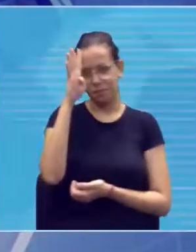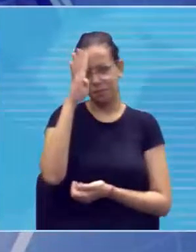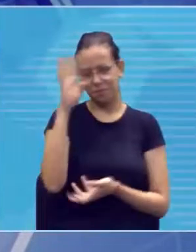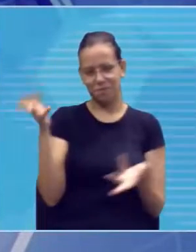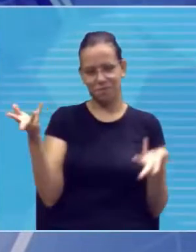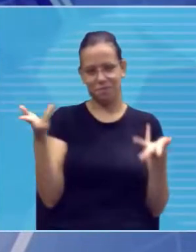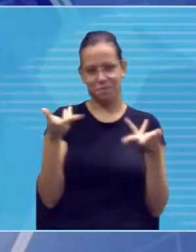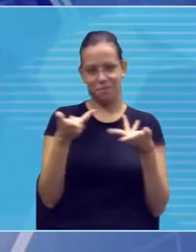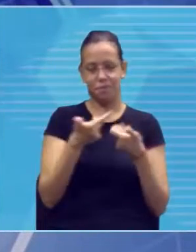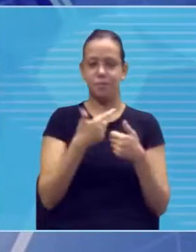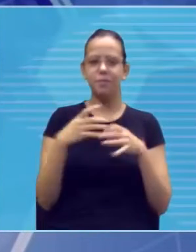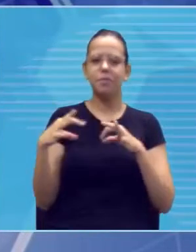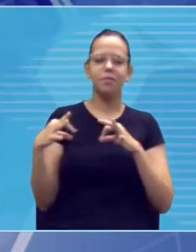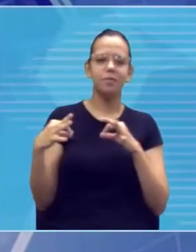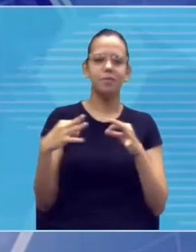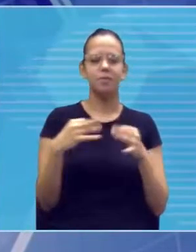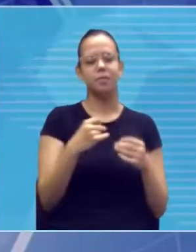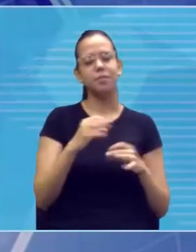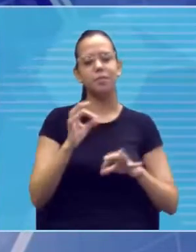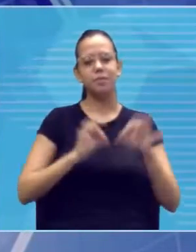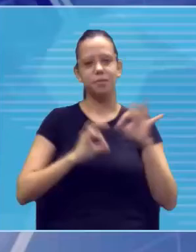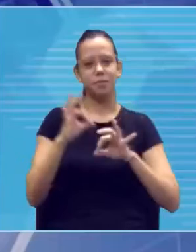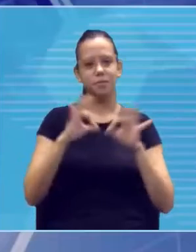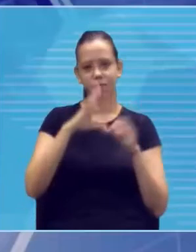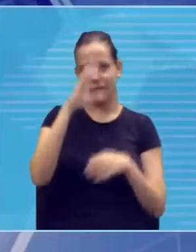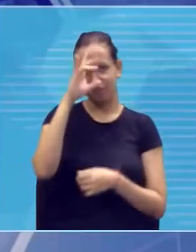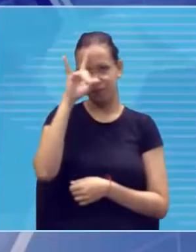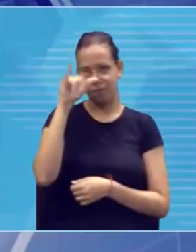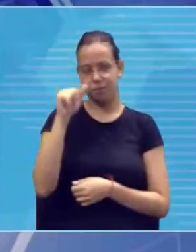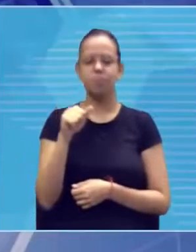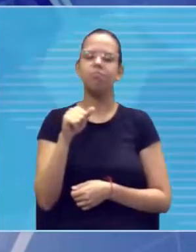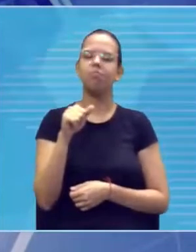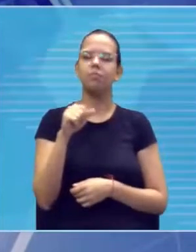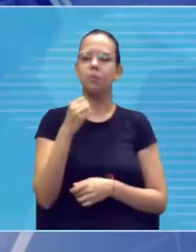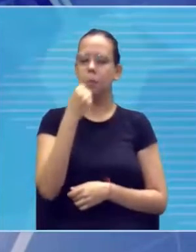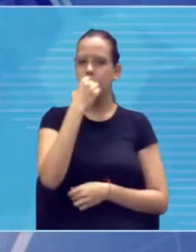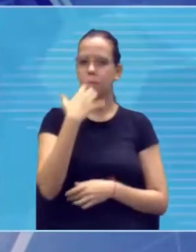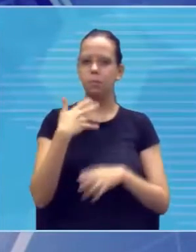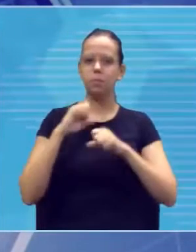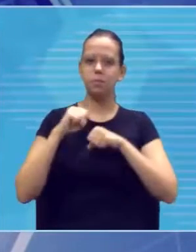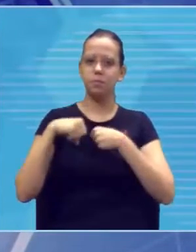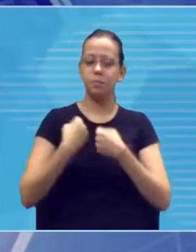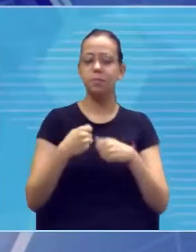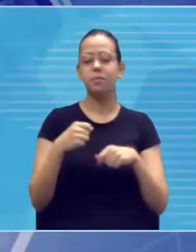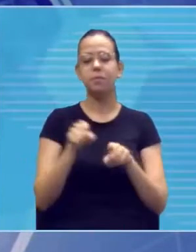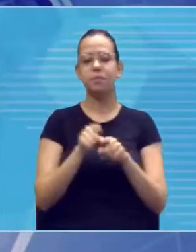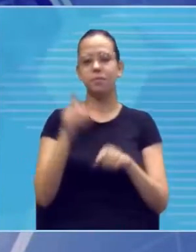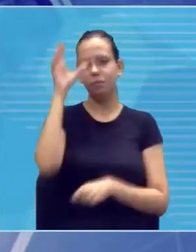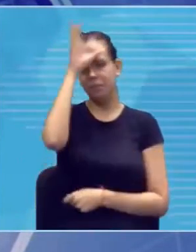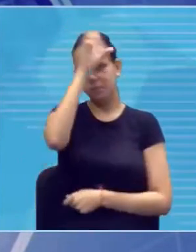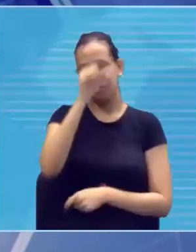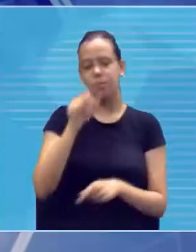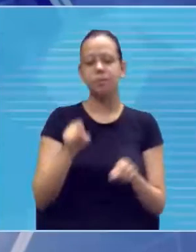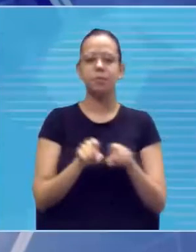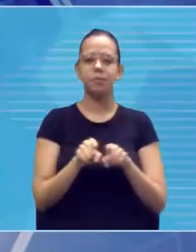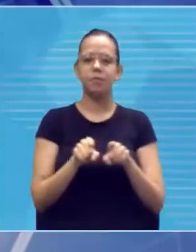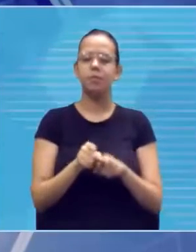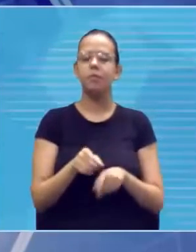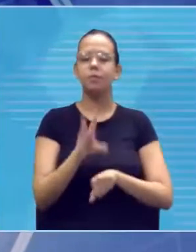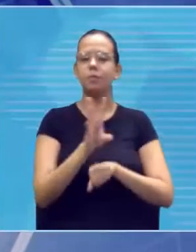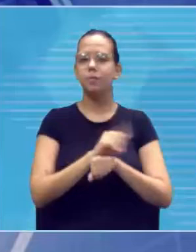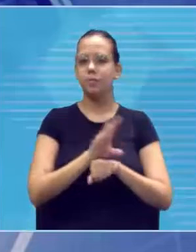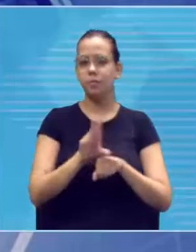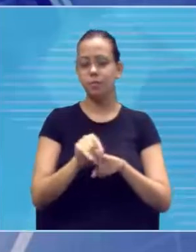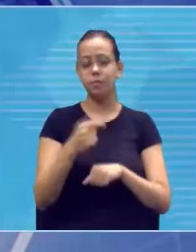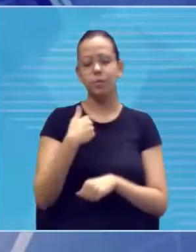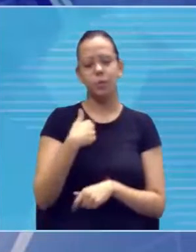todo mundo muito preparado para um dia cheio de produtividade muito aprendizagem muito conhecimento eu